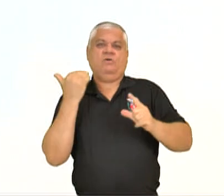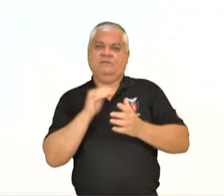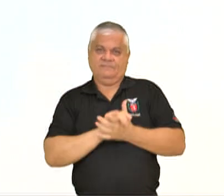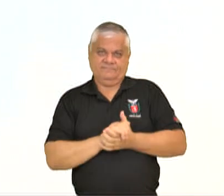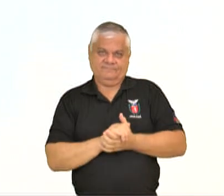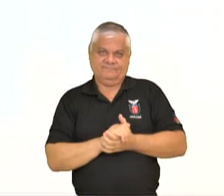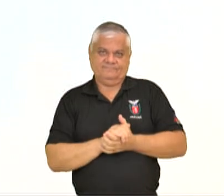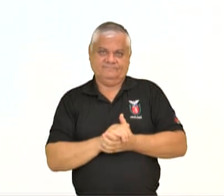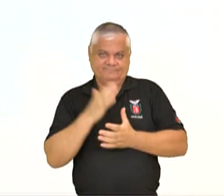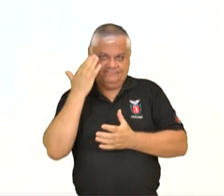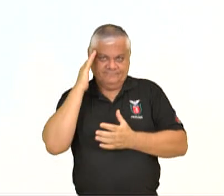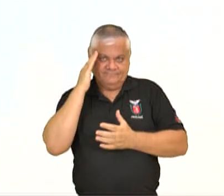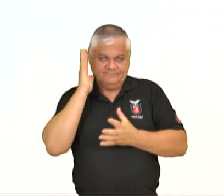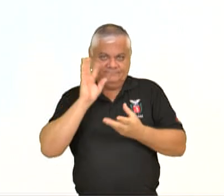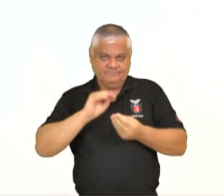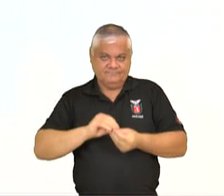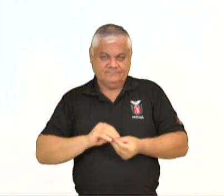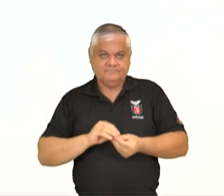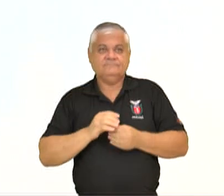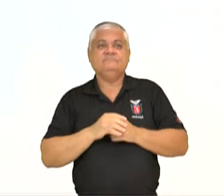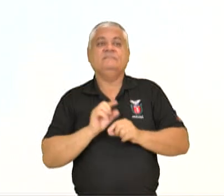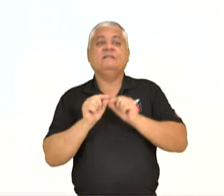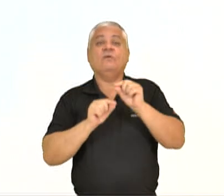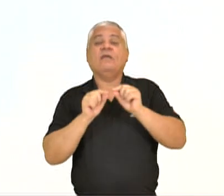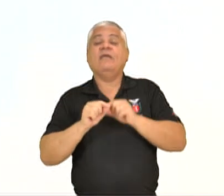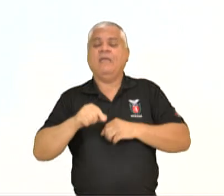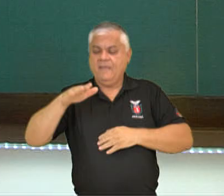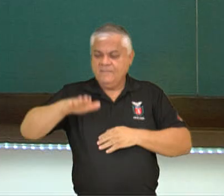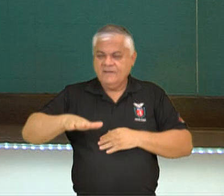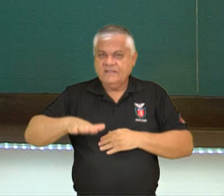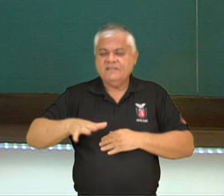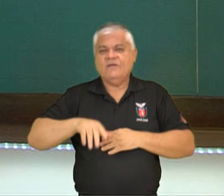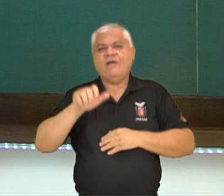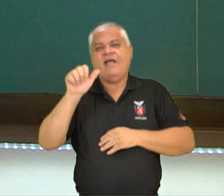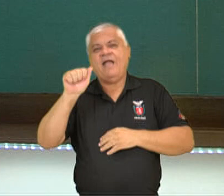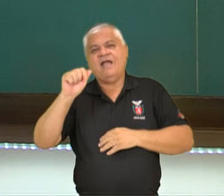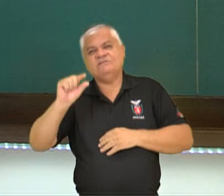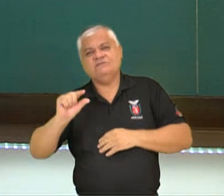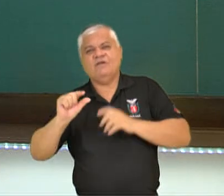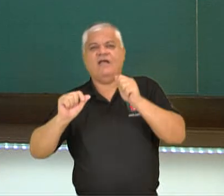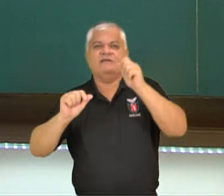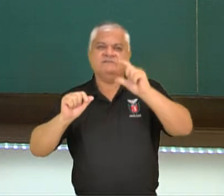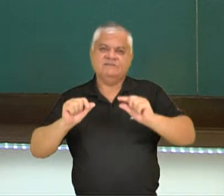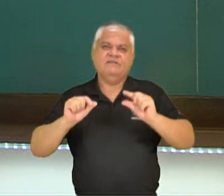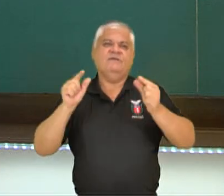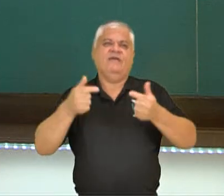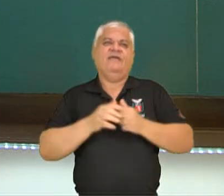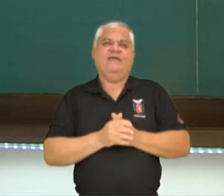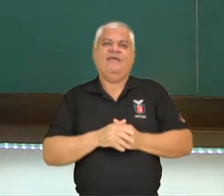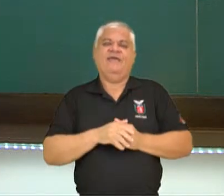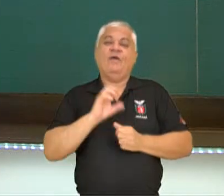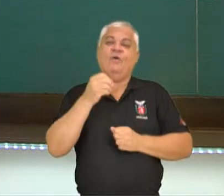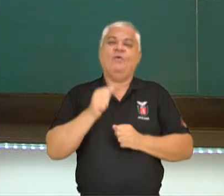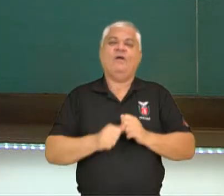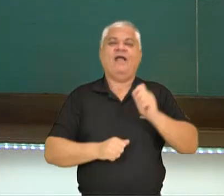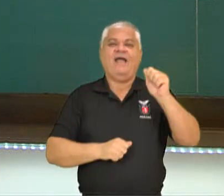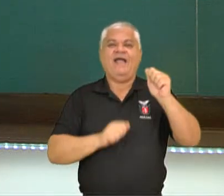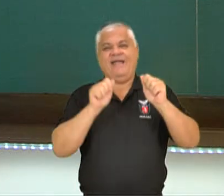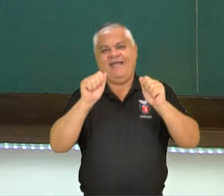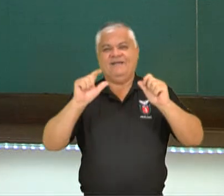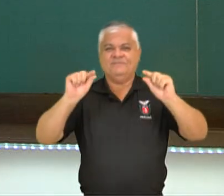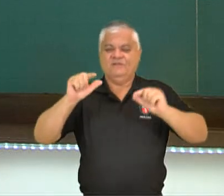tá? Então, quem é acondroplásico tem azão-azinho, quem não tem o nanismo, quem não tem a acondroplasia, vai ser o